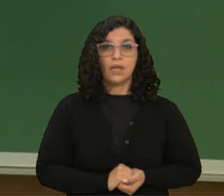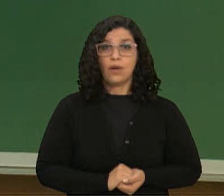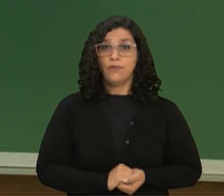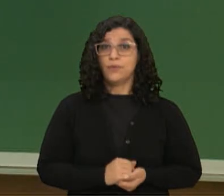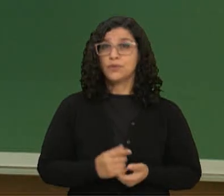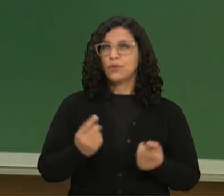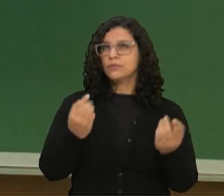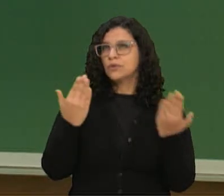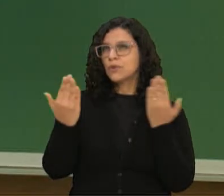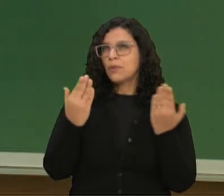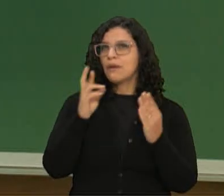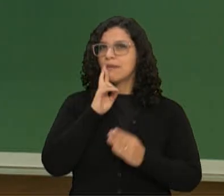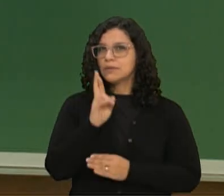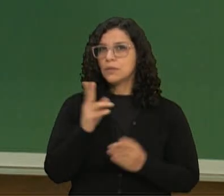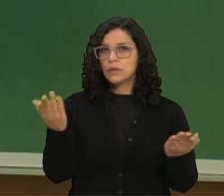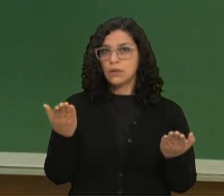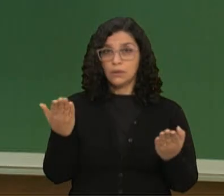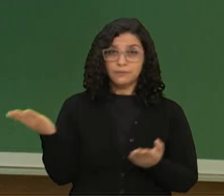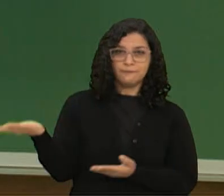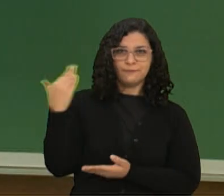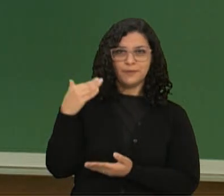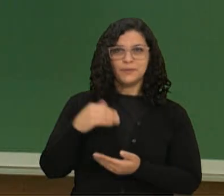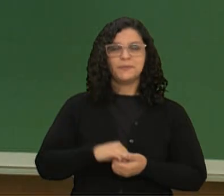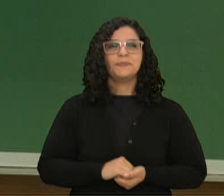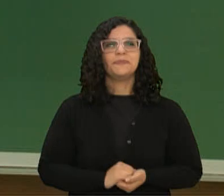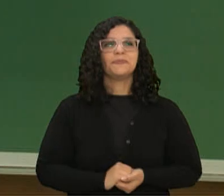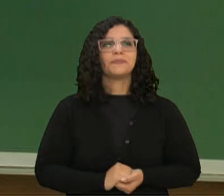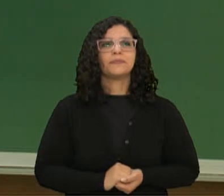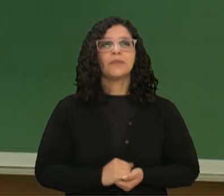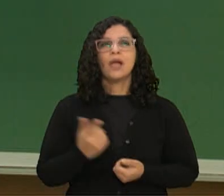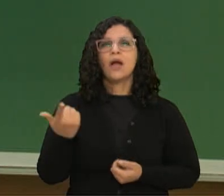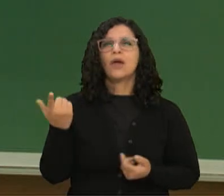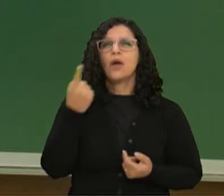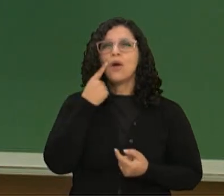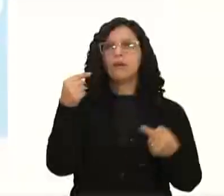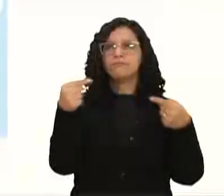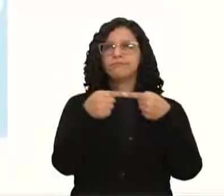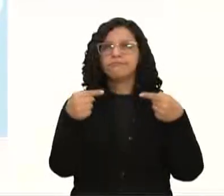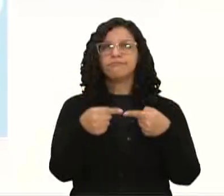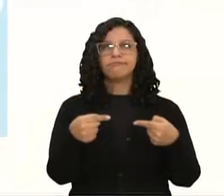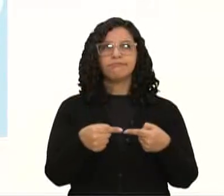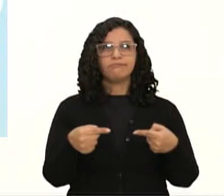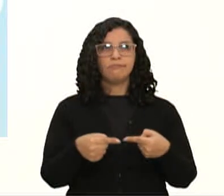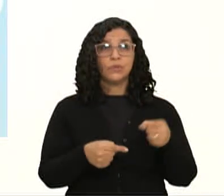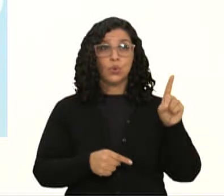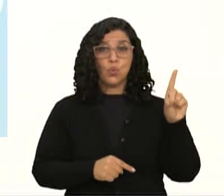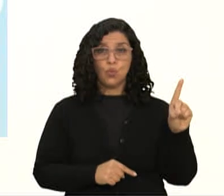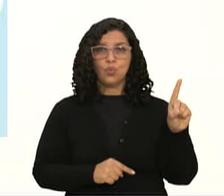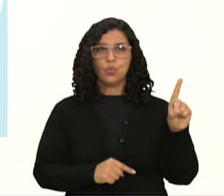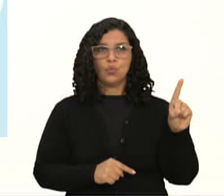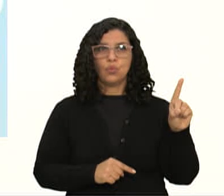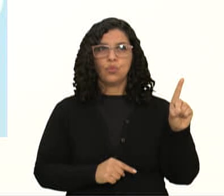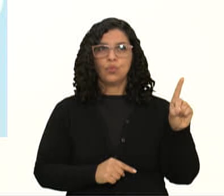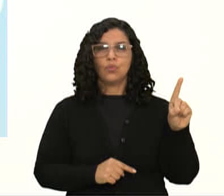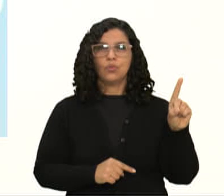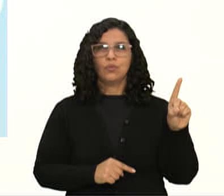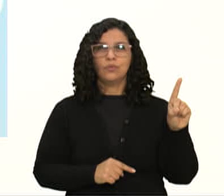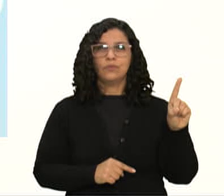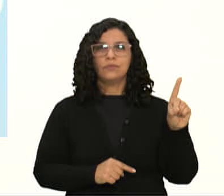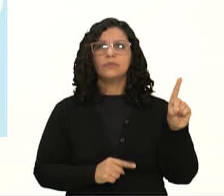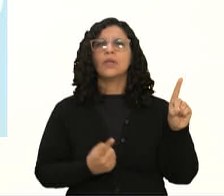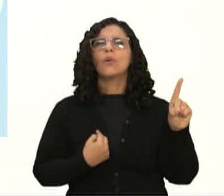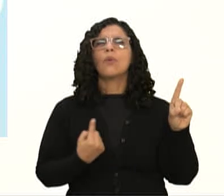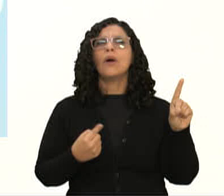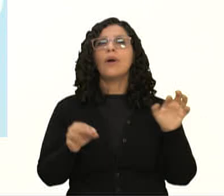Então, vamos conferir as respostas. Let's check. Então, nós temos ali, ó, keep the distance from other